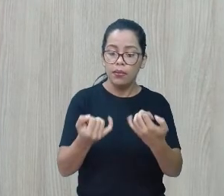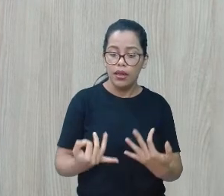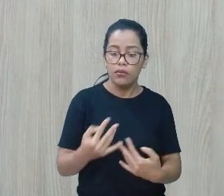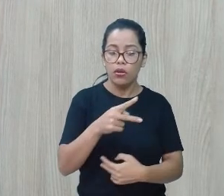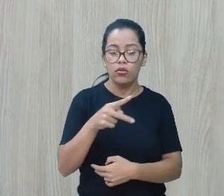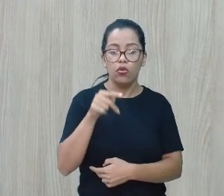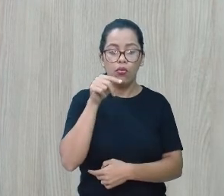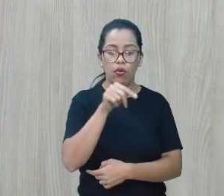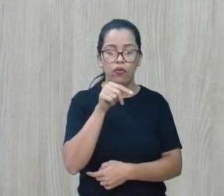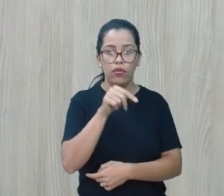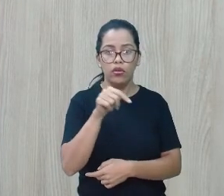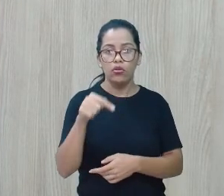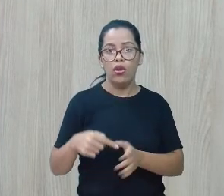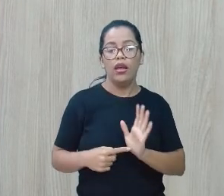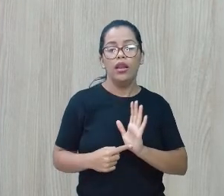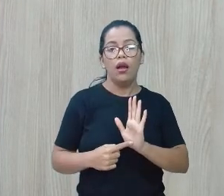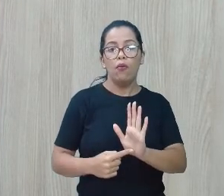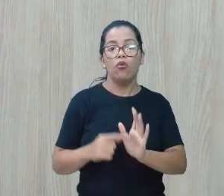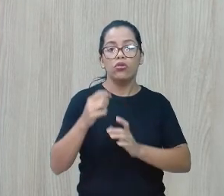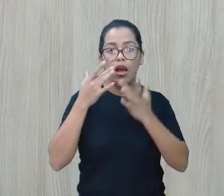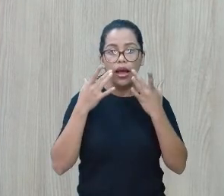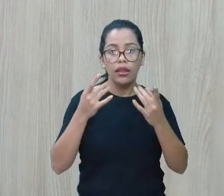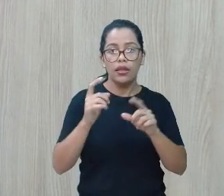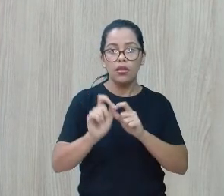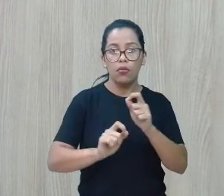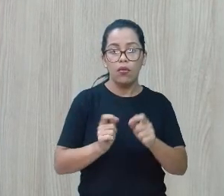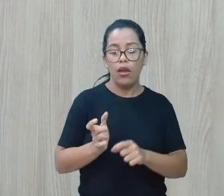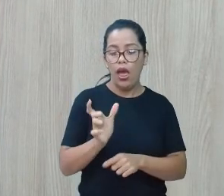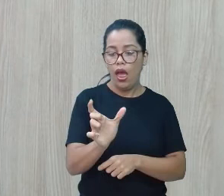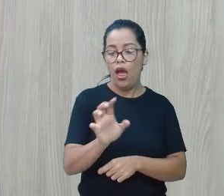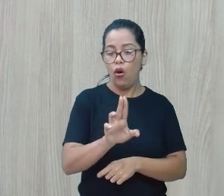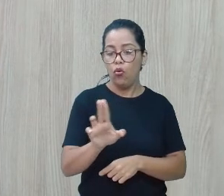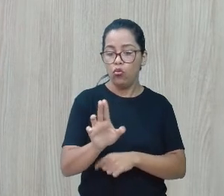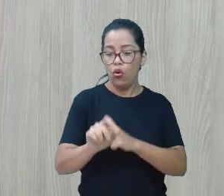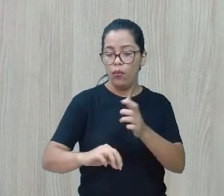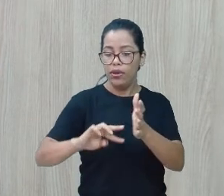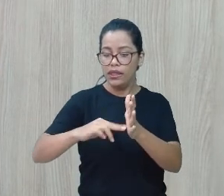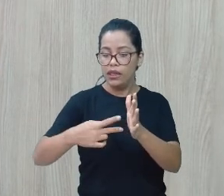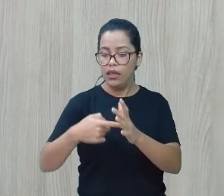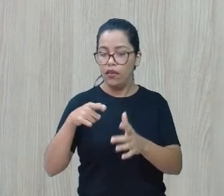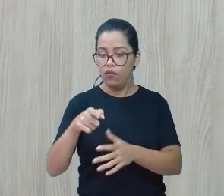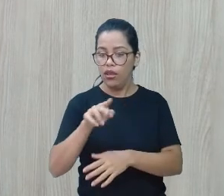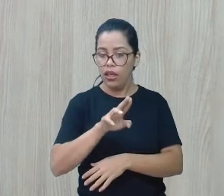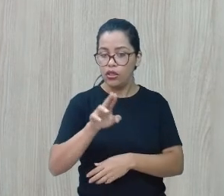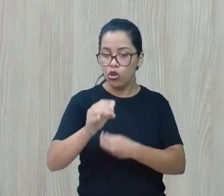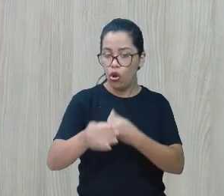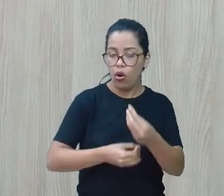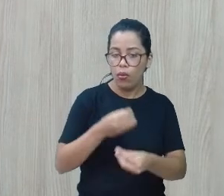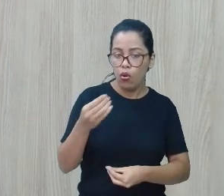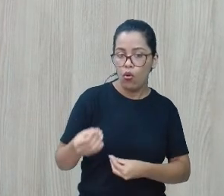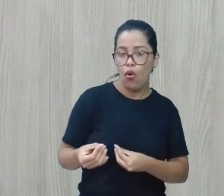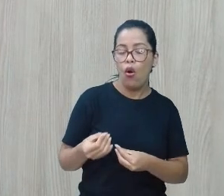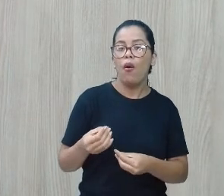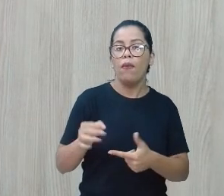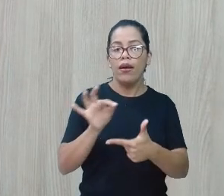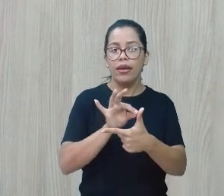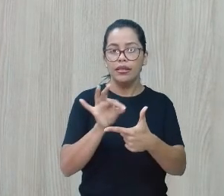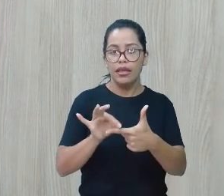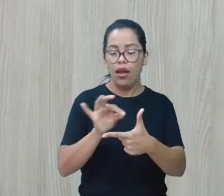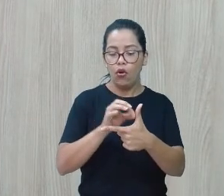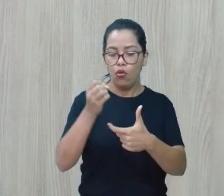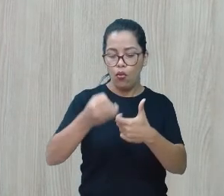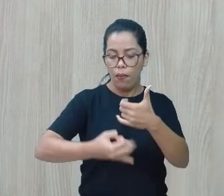muita atenção para o nome e para o que significa esse nome e como é que esse ângulo ele está